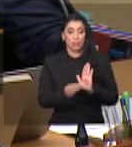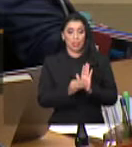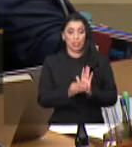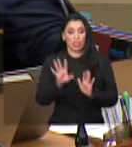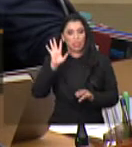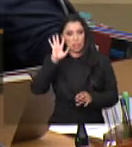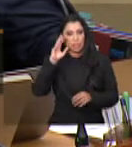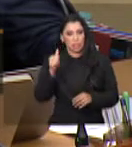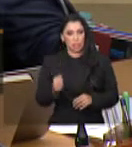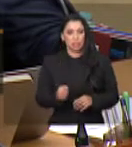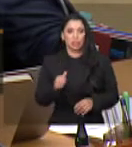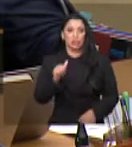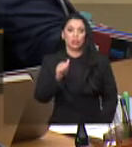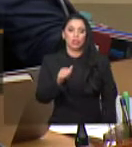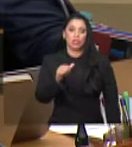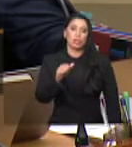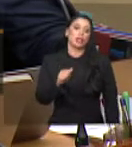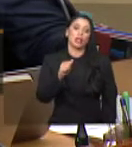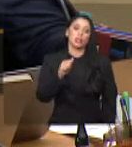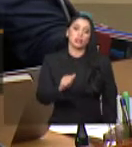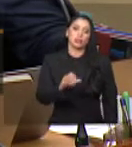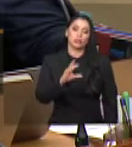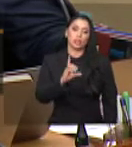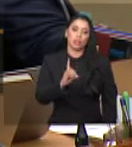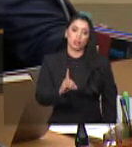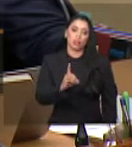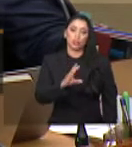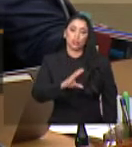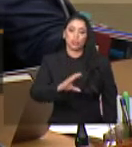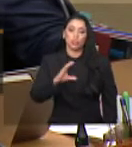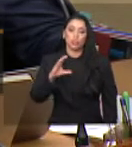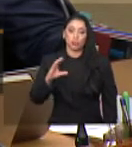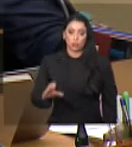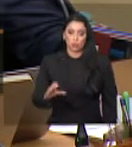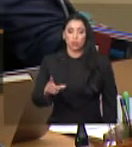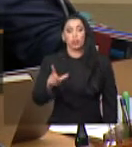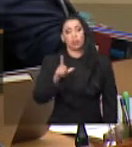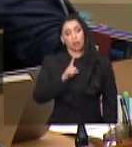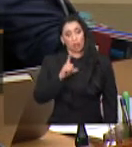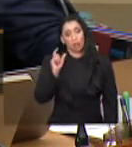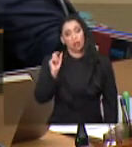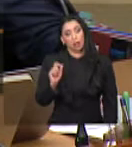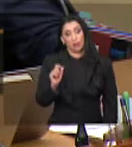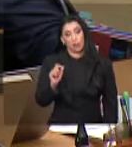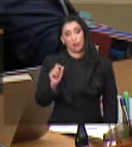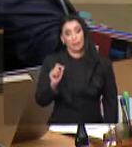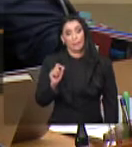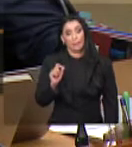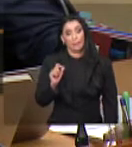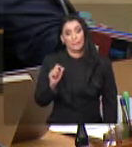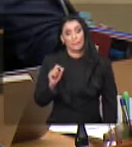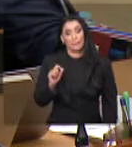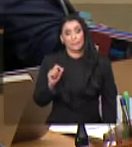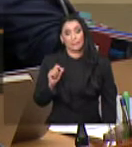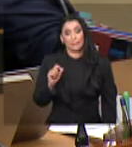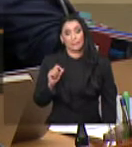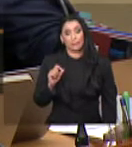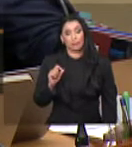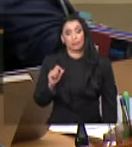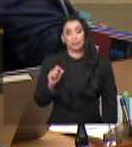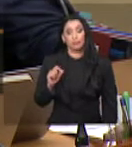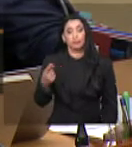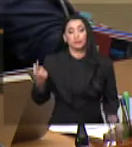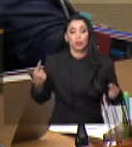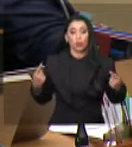o ajuizamento da ação declaratória de constitucionalidade supõe a existência de efetiva